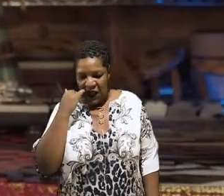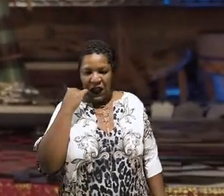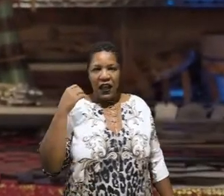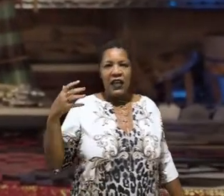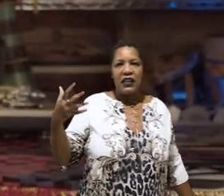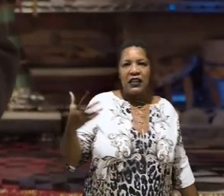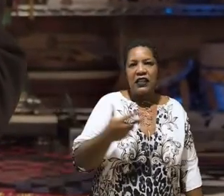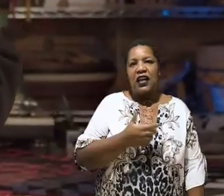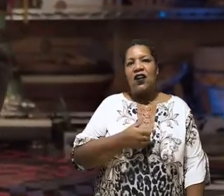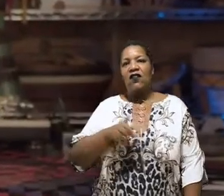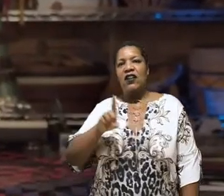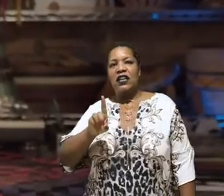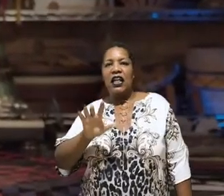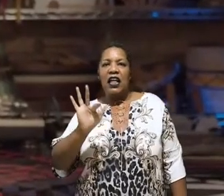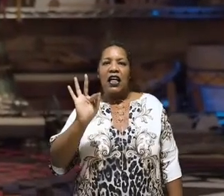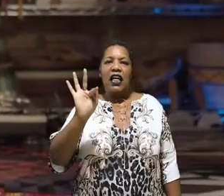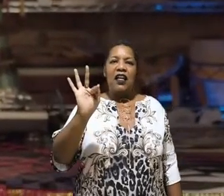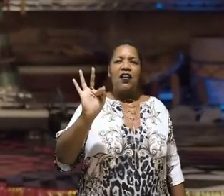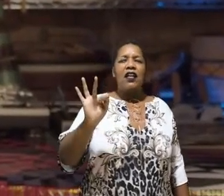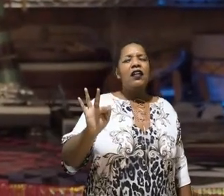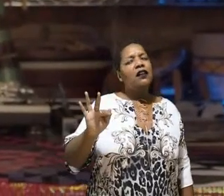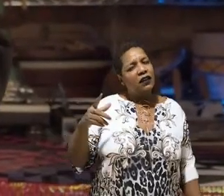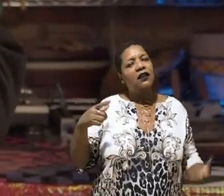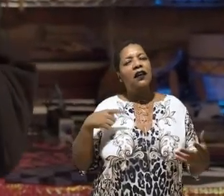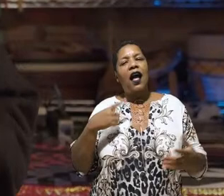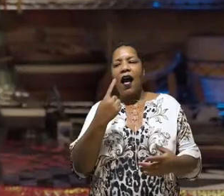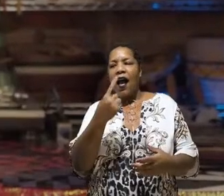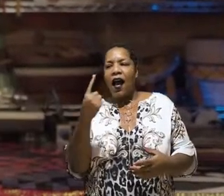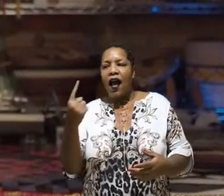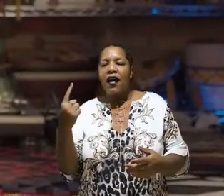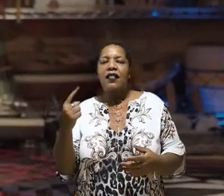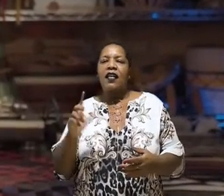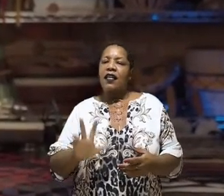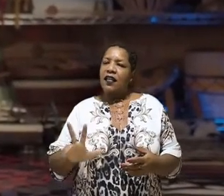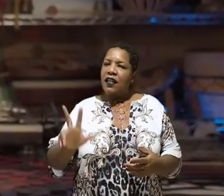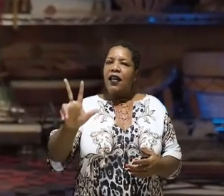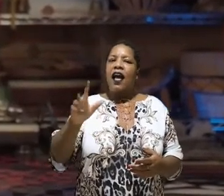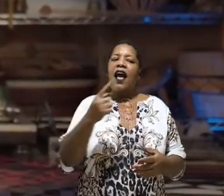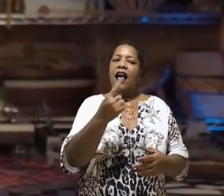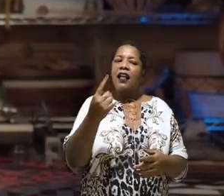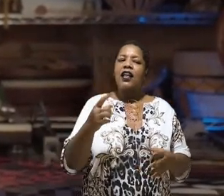é só PDF cada quebrada cada barraca o cada comunidade